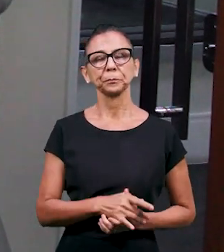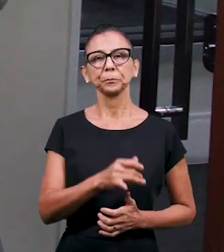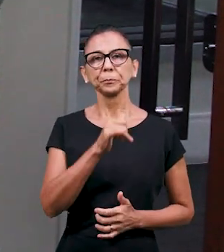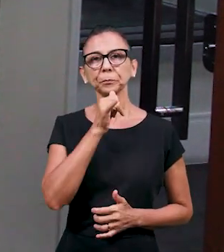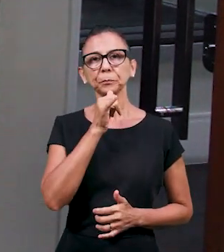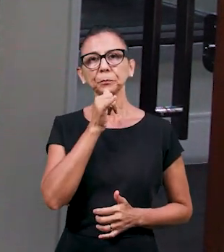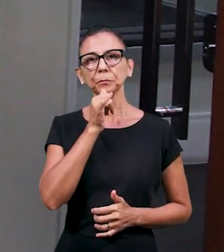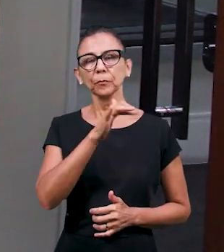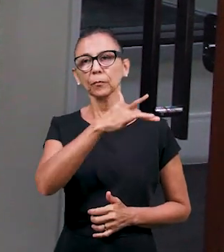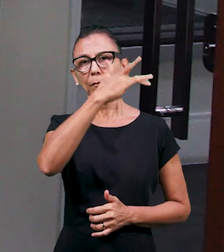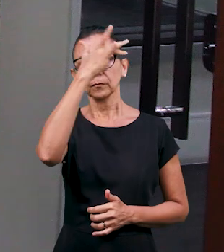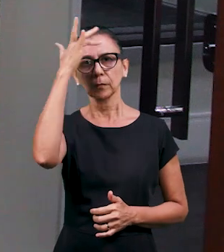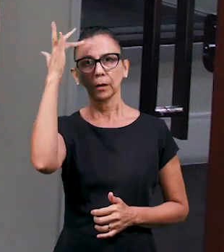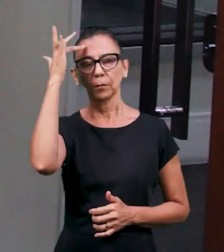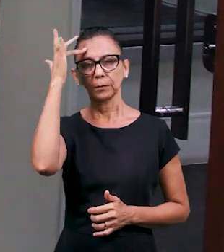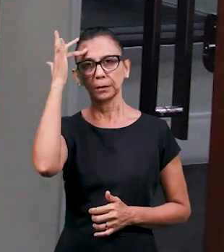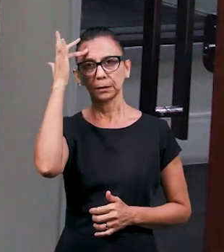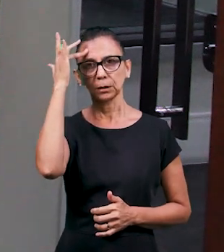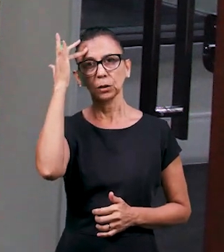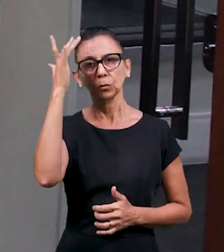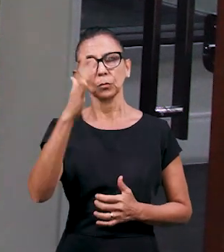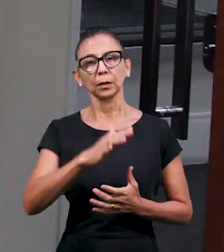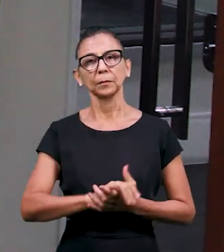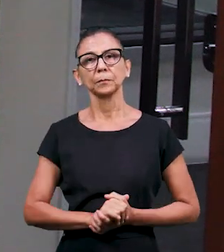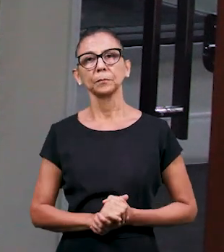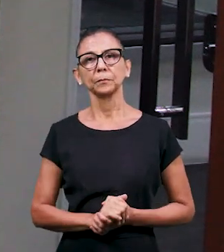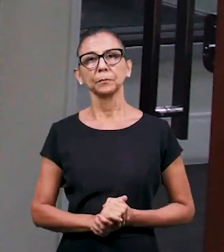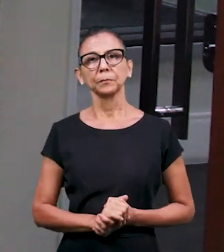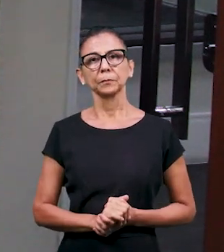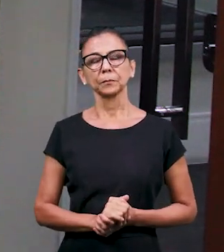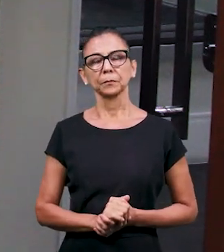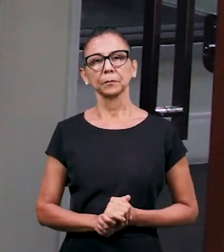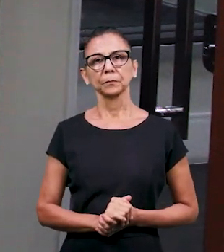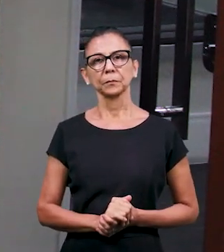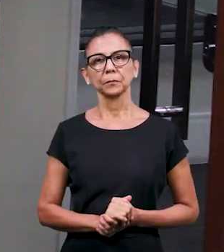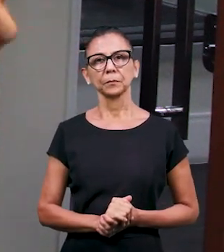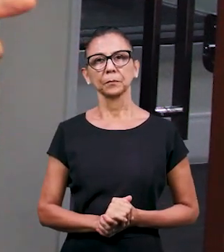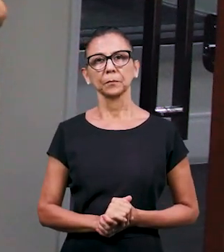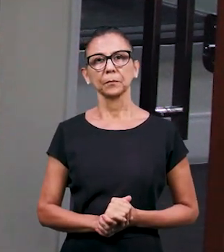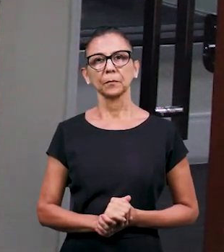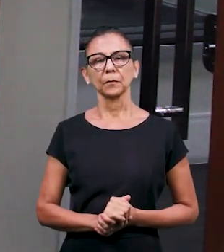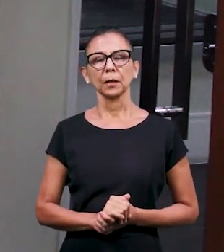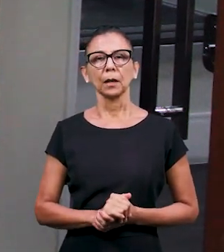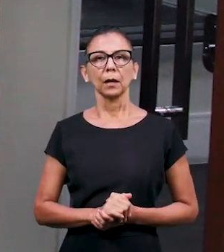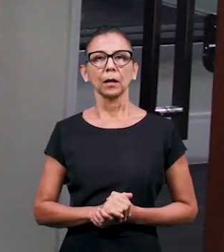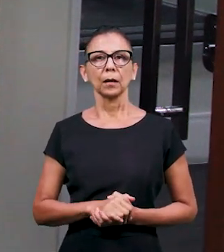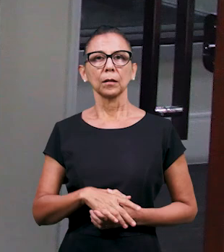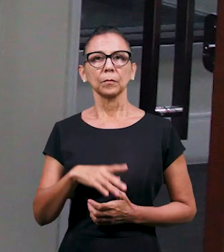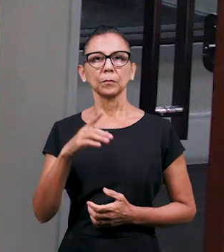pessoa que vai estar recebendo essa nossa informação através de dois sentidos. Ela vai